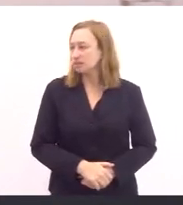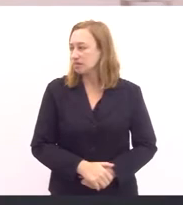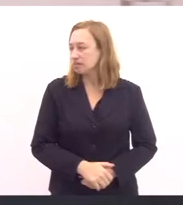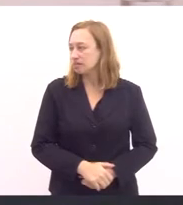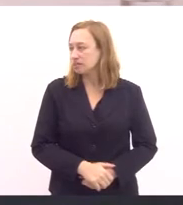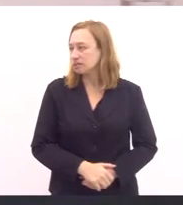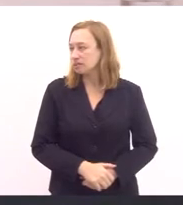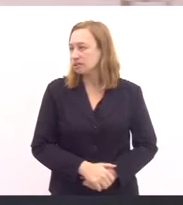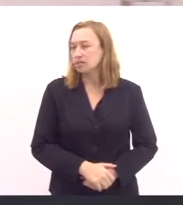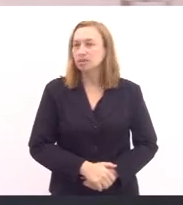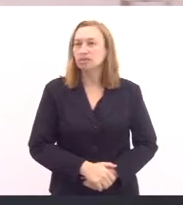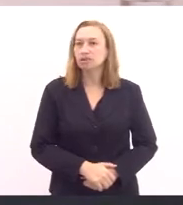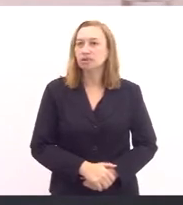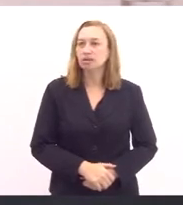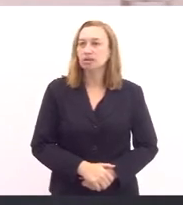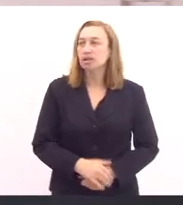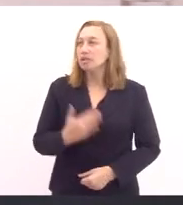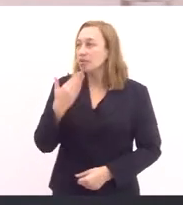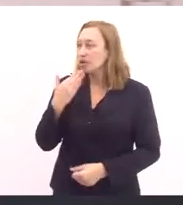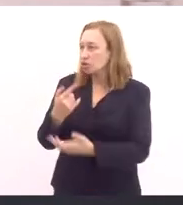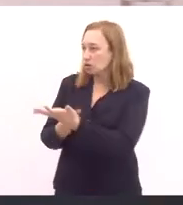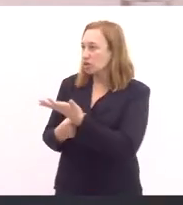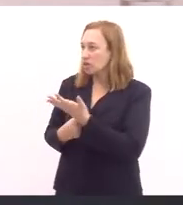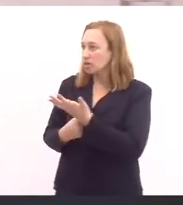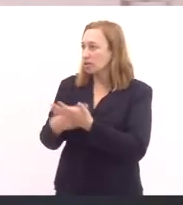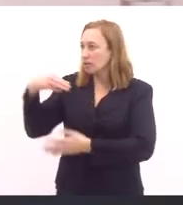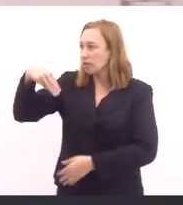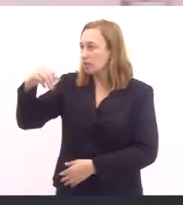Oi Morgana me socorre aqui